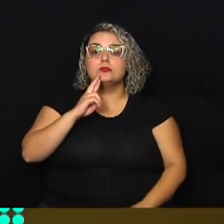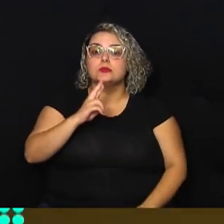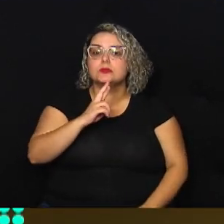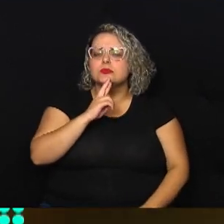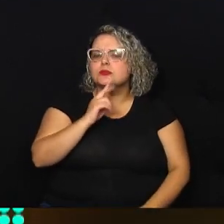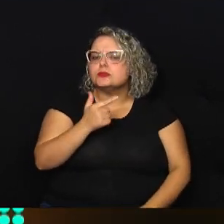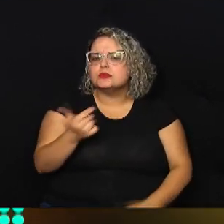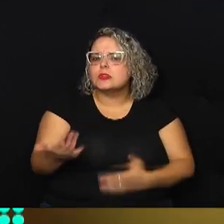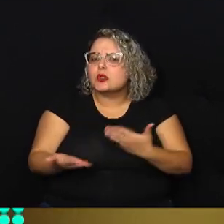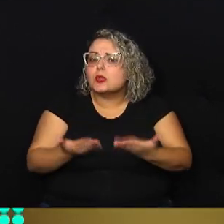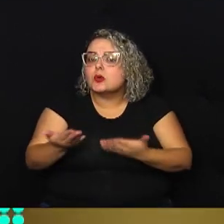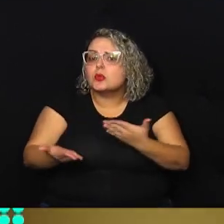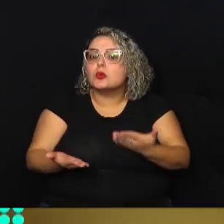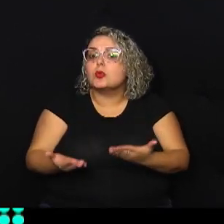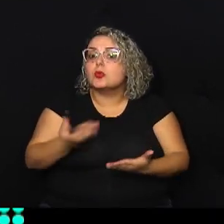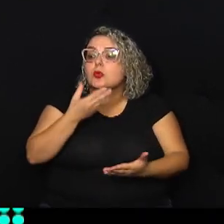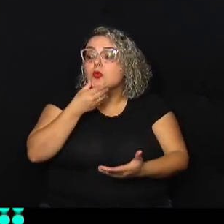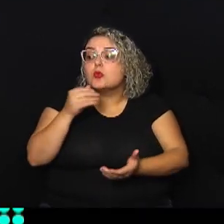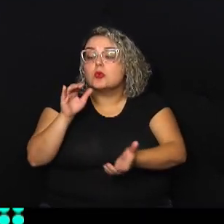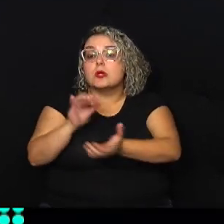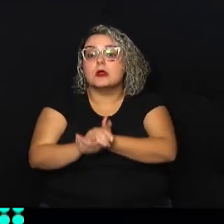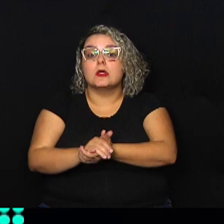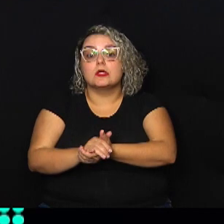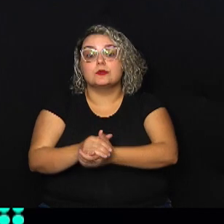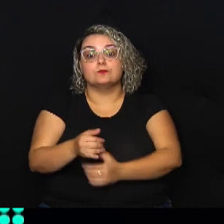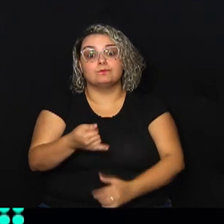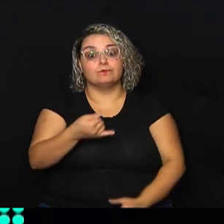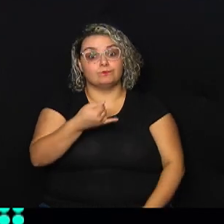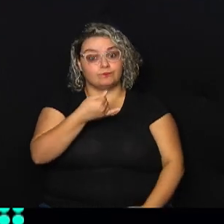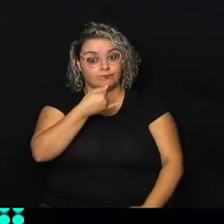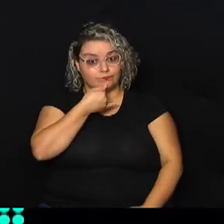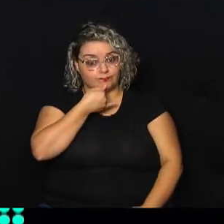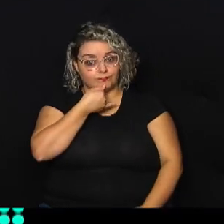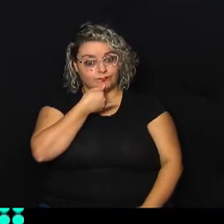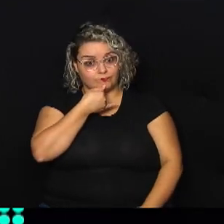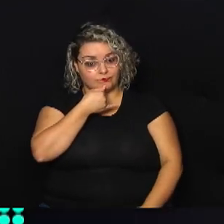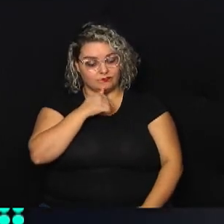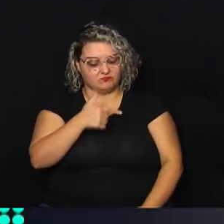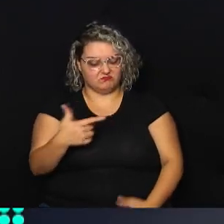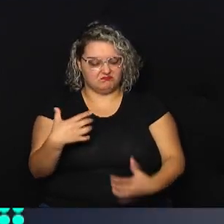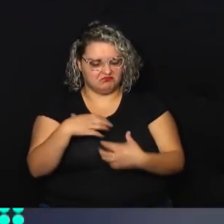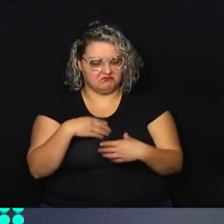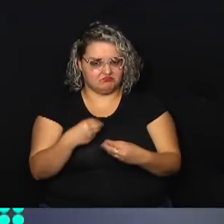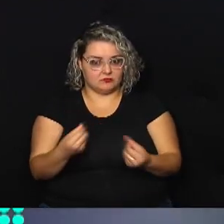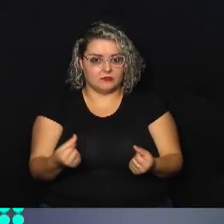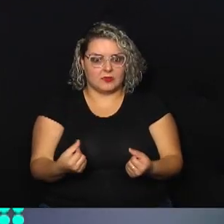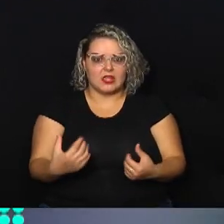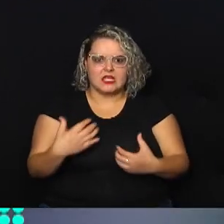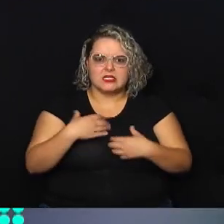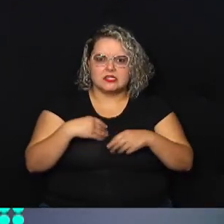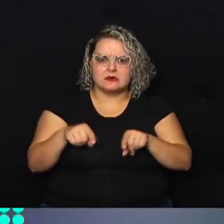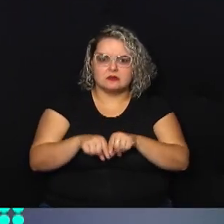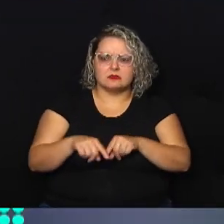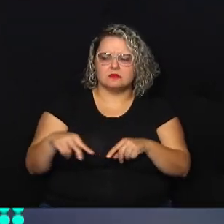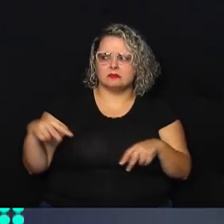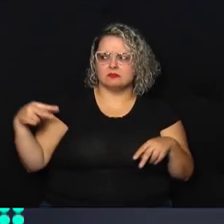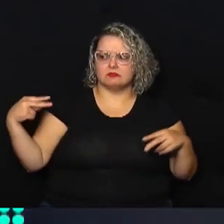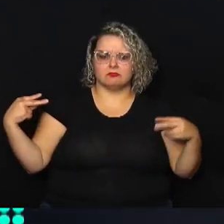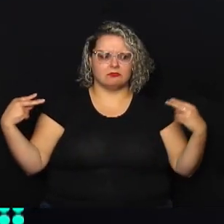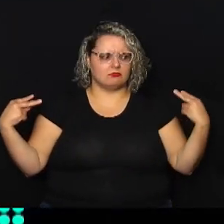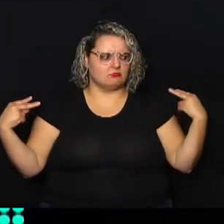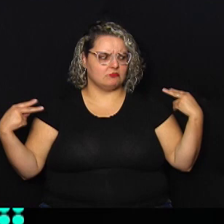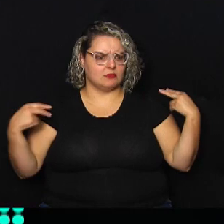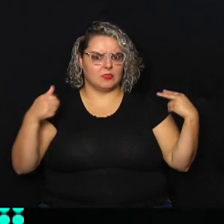lidar apenas com o marido, que infelizmente é bastante insensível. Ela também sente que está sendo observada por uma mulher